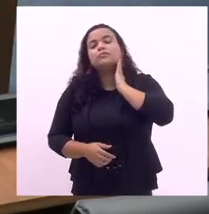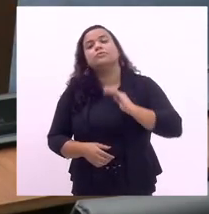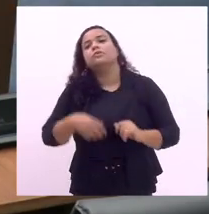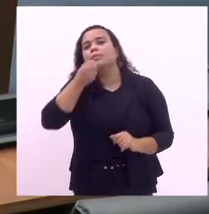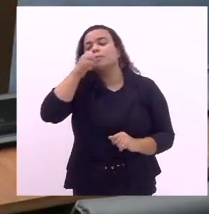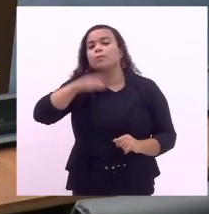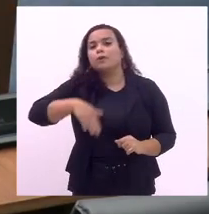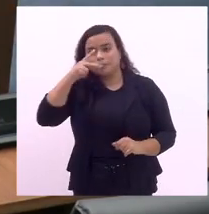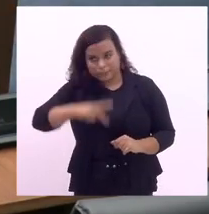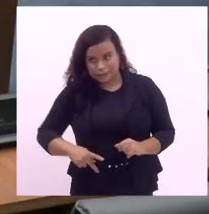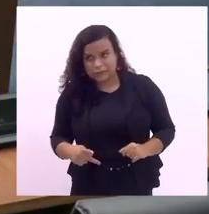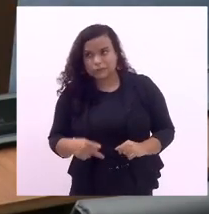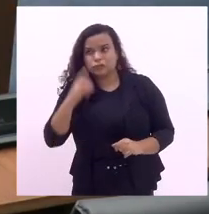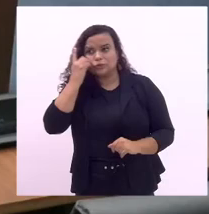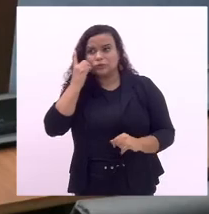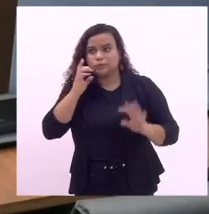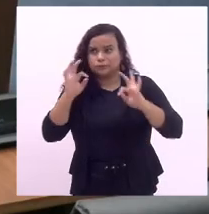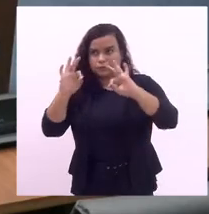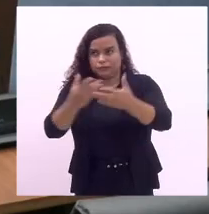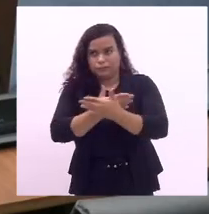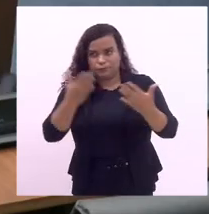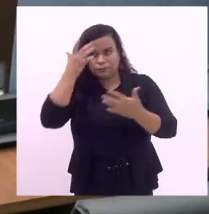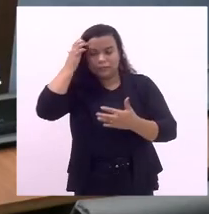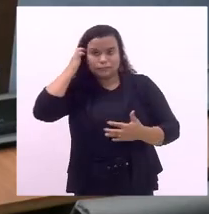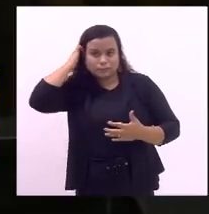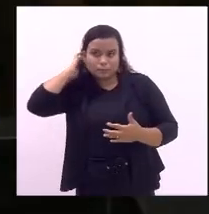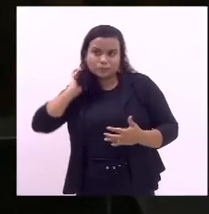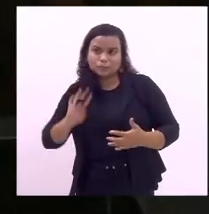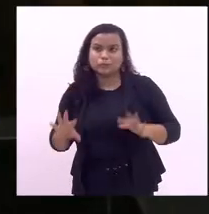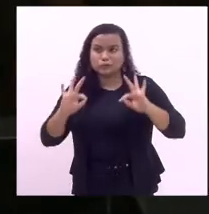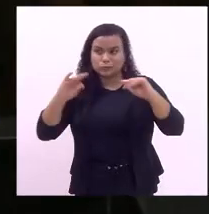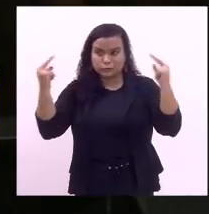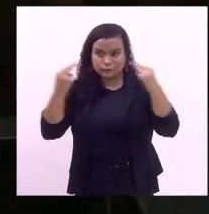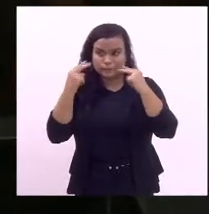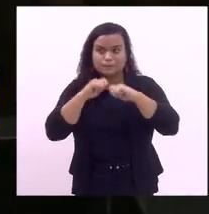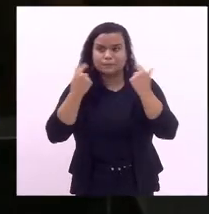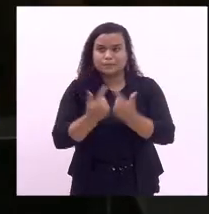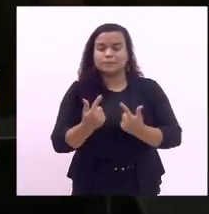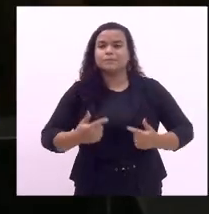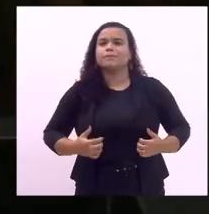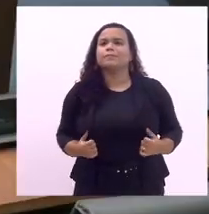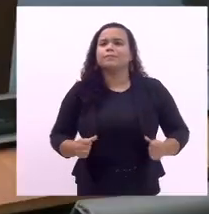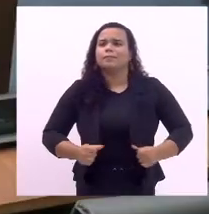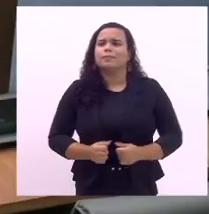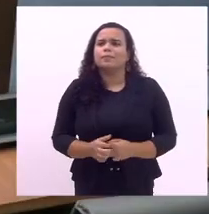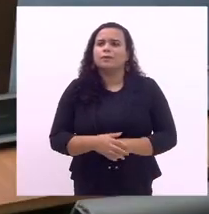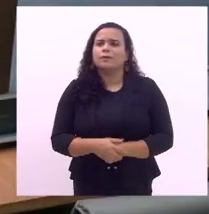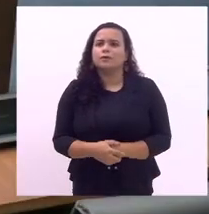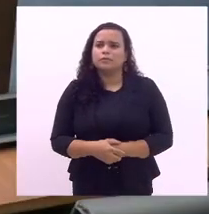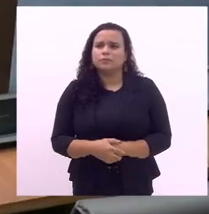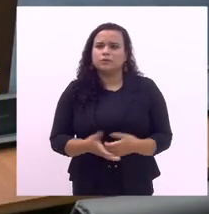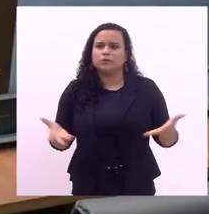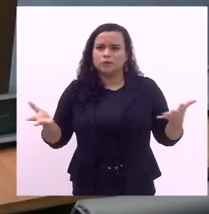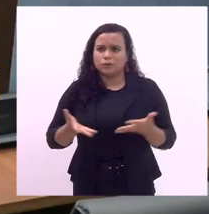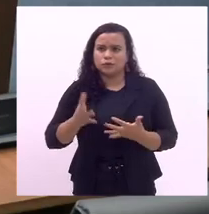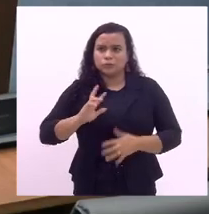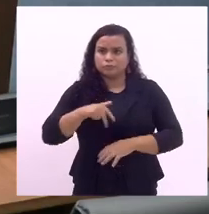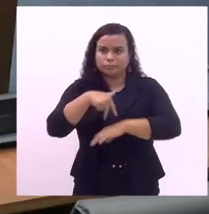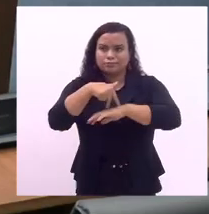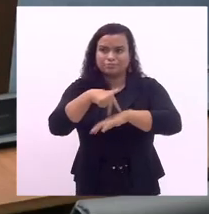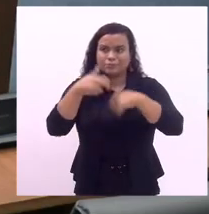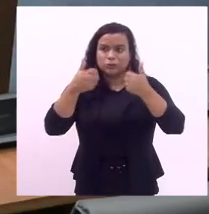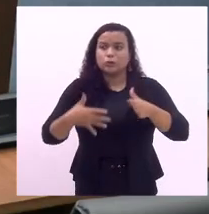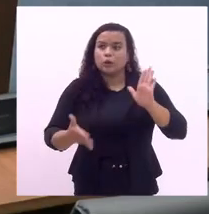Boa tarde, presidente, deputadas, deputados, todos aqueles que me assistem pela TV Alerj. Eu hoje subo nessa tribuna para fazer